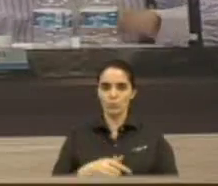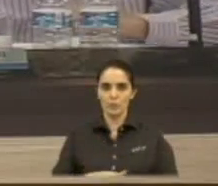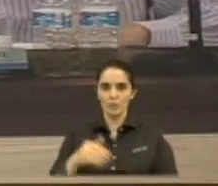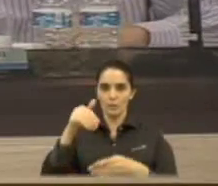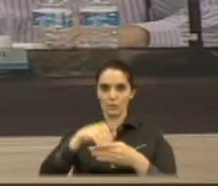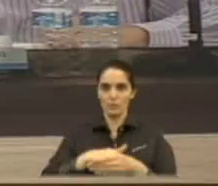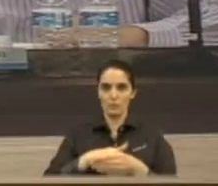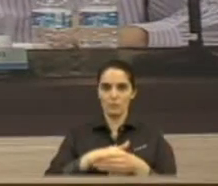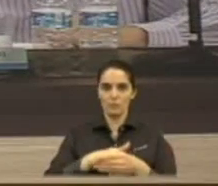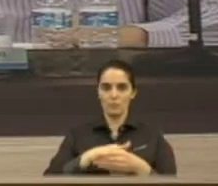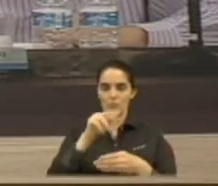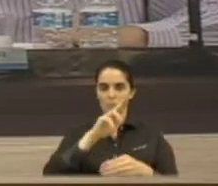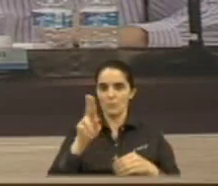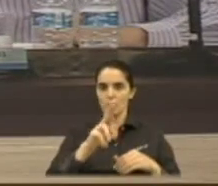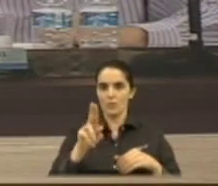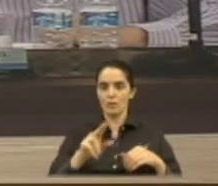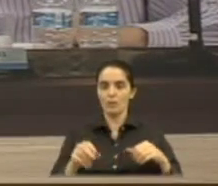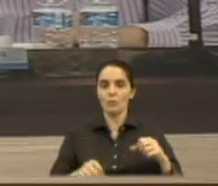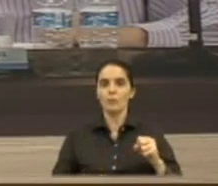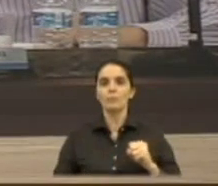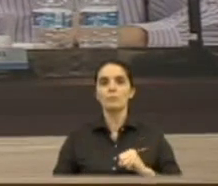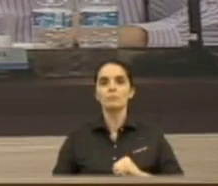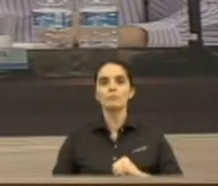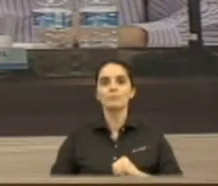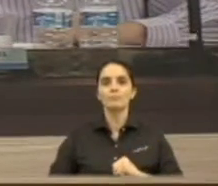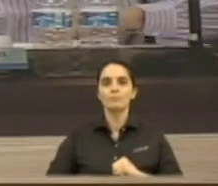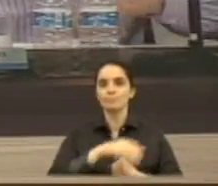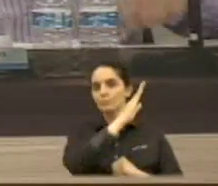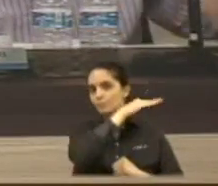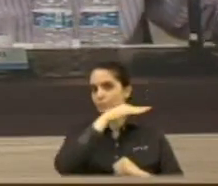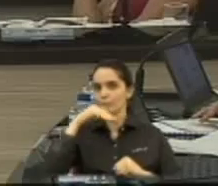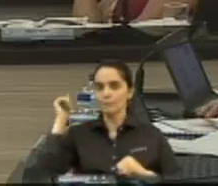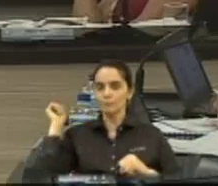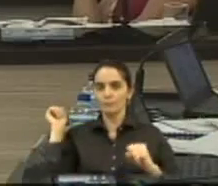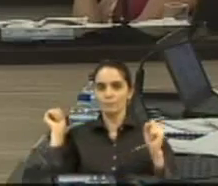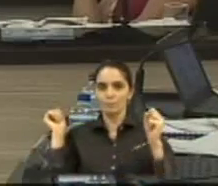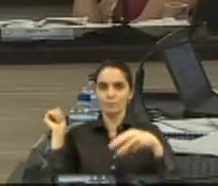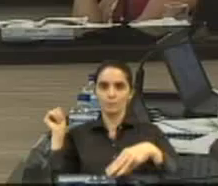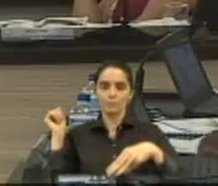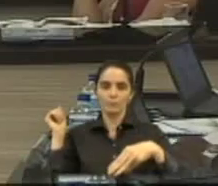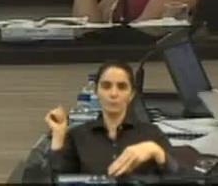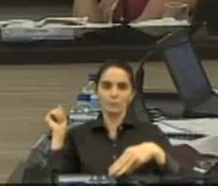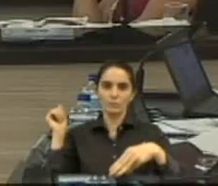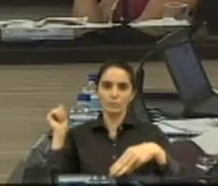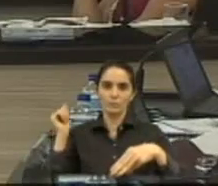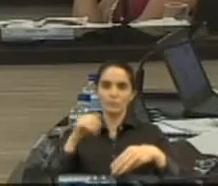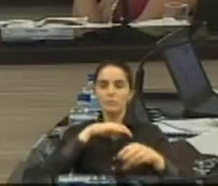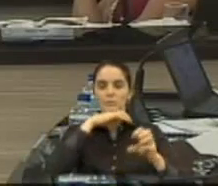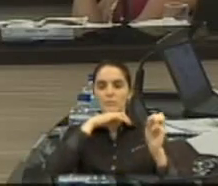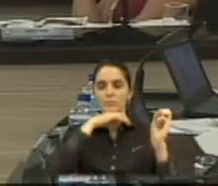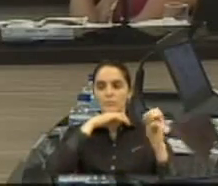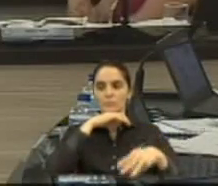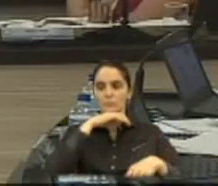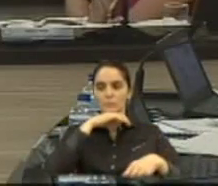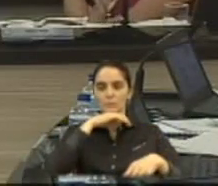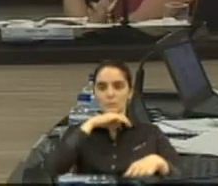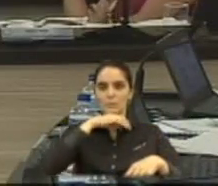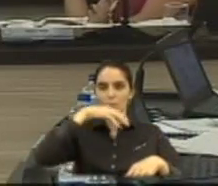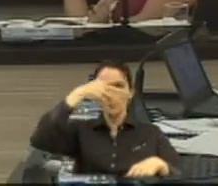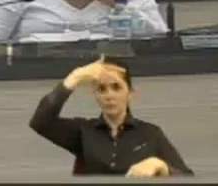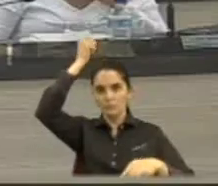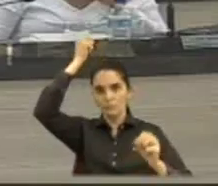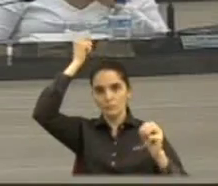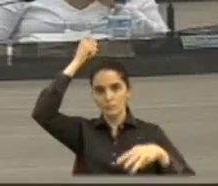vai à votação, e a votação é nominal. Vereador Aloísio Marinho de Andrade. Sim. André Henrique da Silva. Sim.